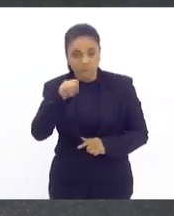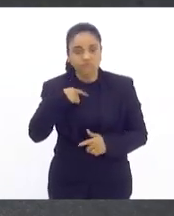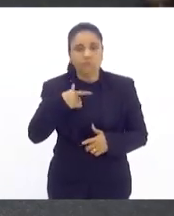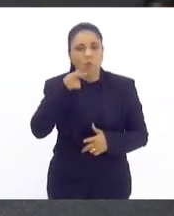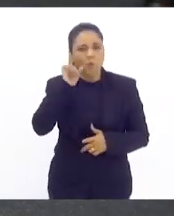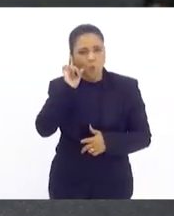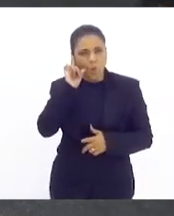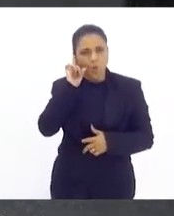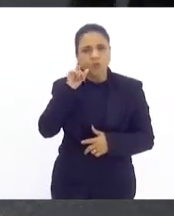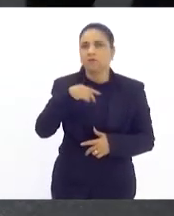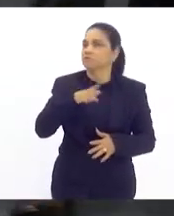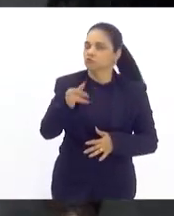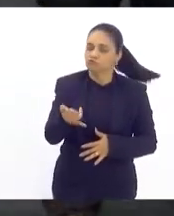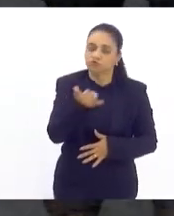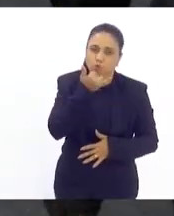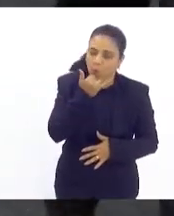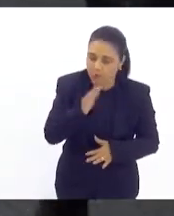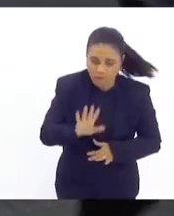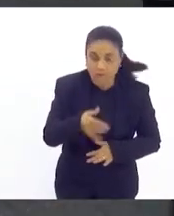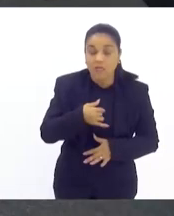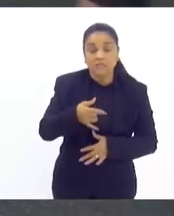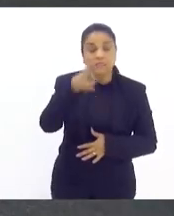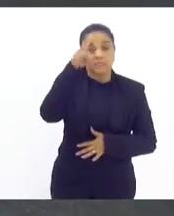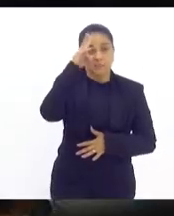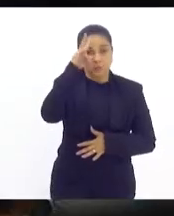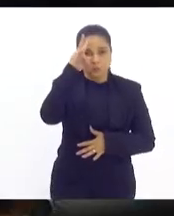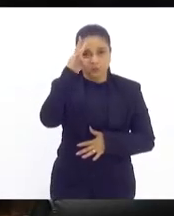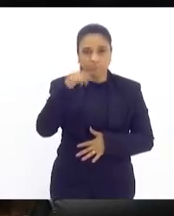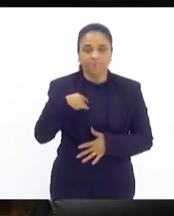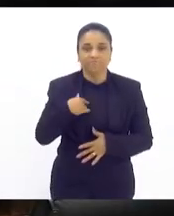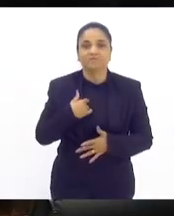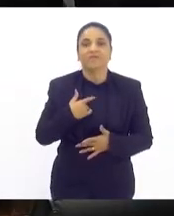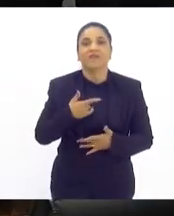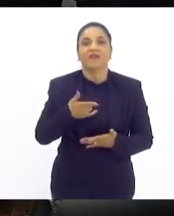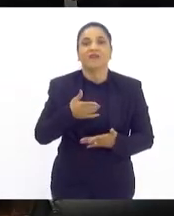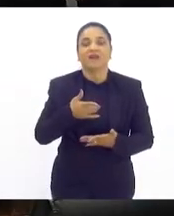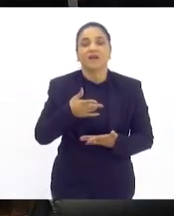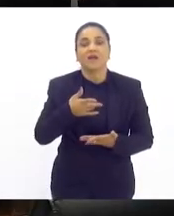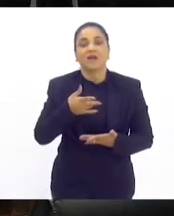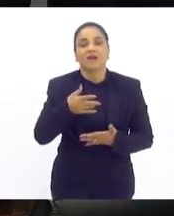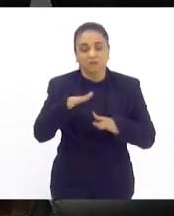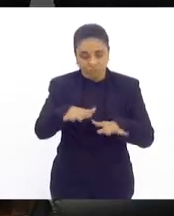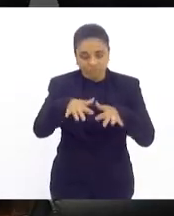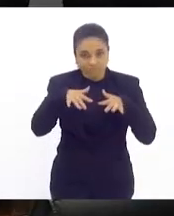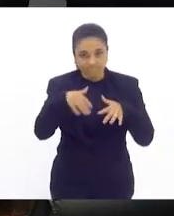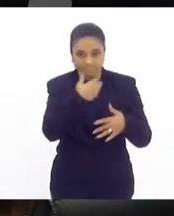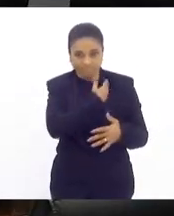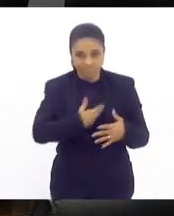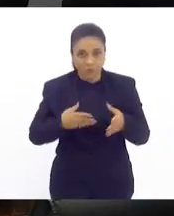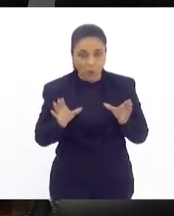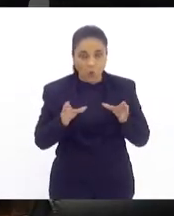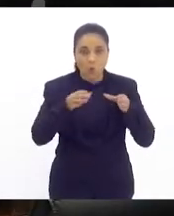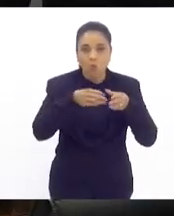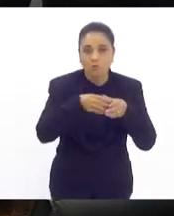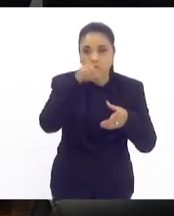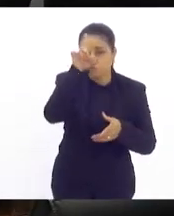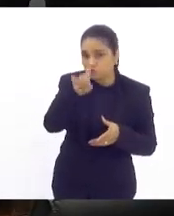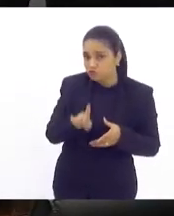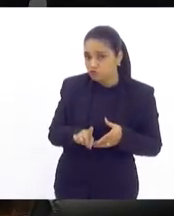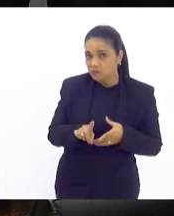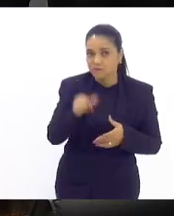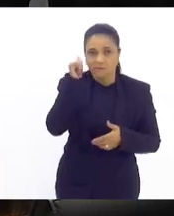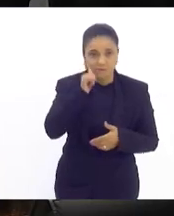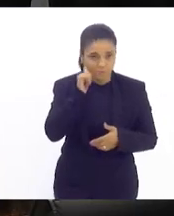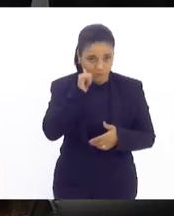ontem segunda-feira gente tô cismando que ontem na nossa audiência da comissão de defesa dos direitos da mulher